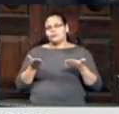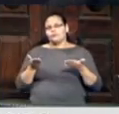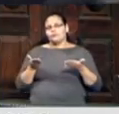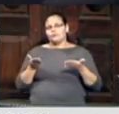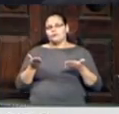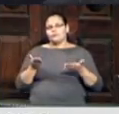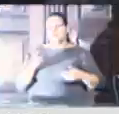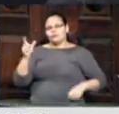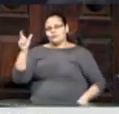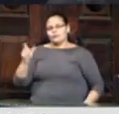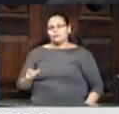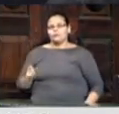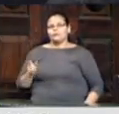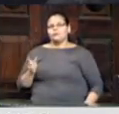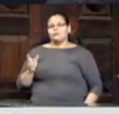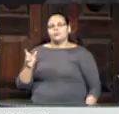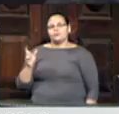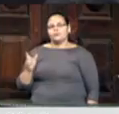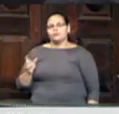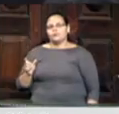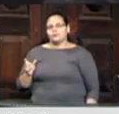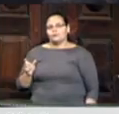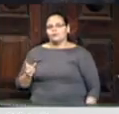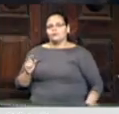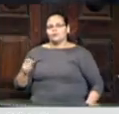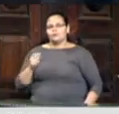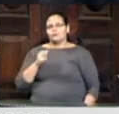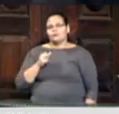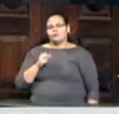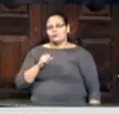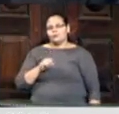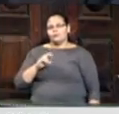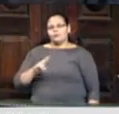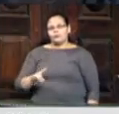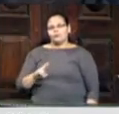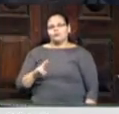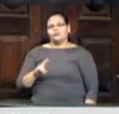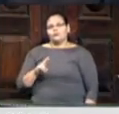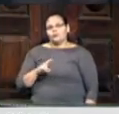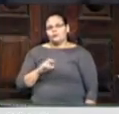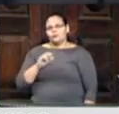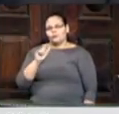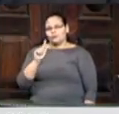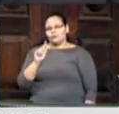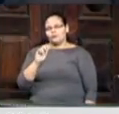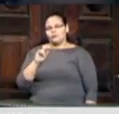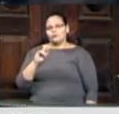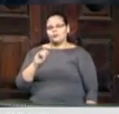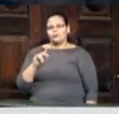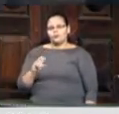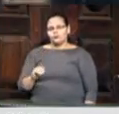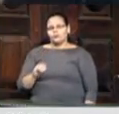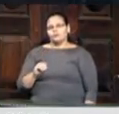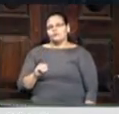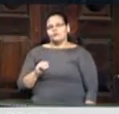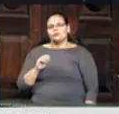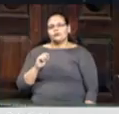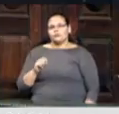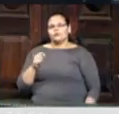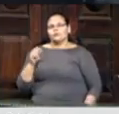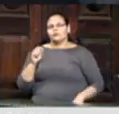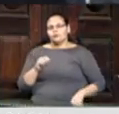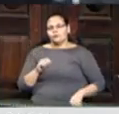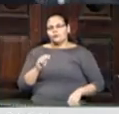Convido o excelentíssimo senhor embaixador Geraldo Holanda Cavalcante, representando neste ato a